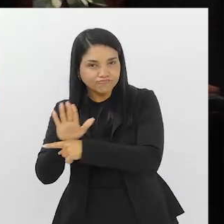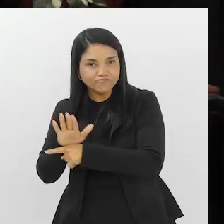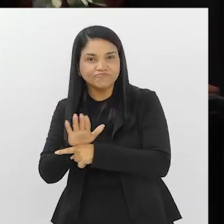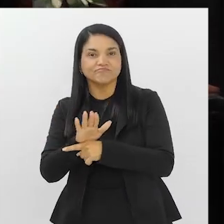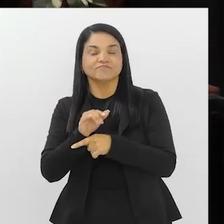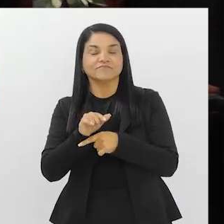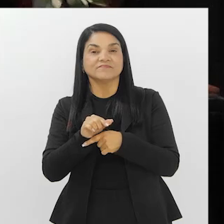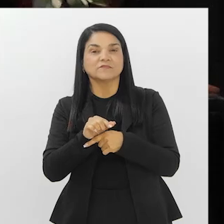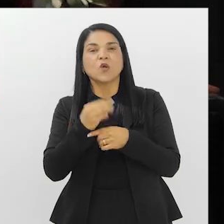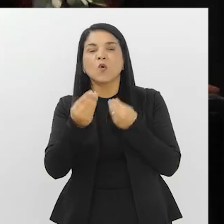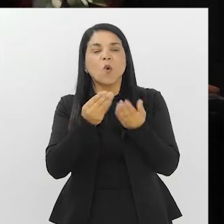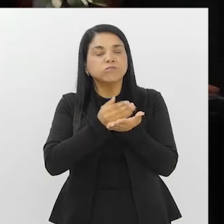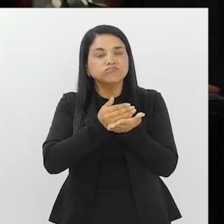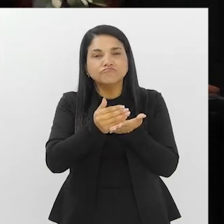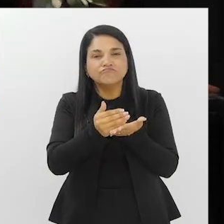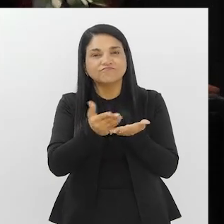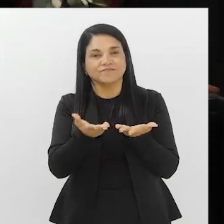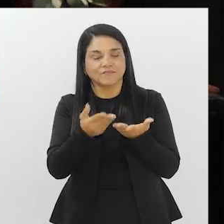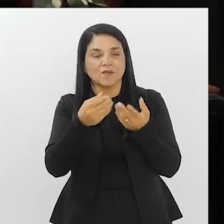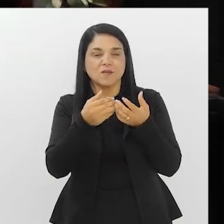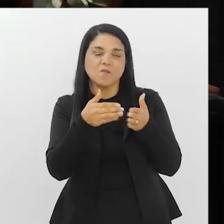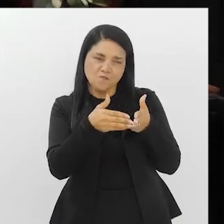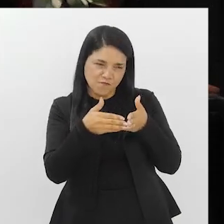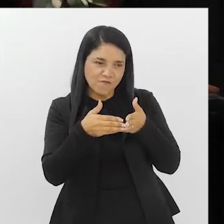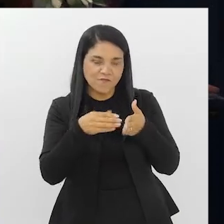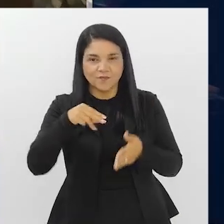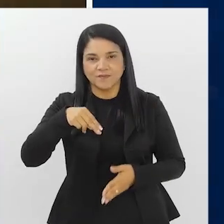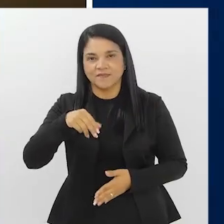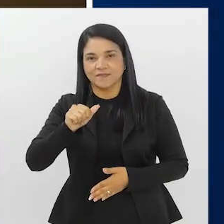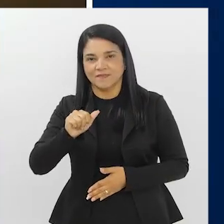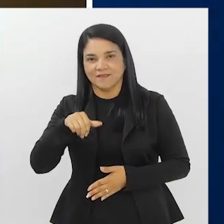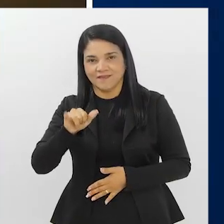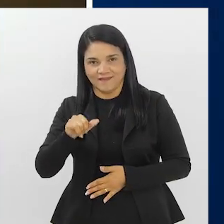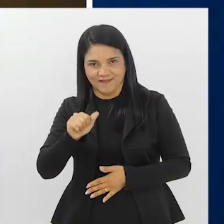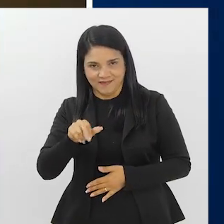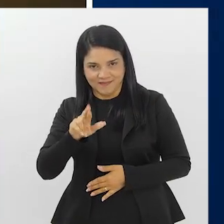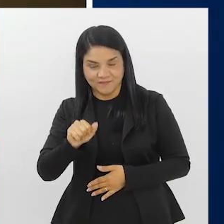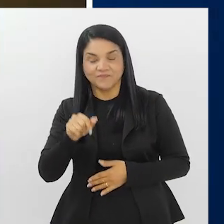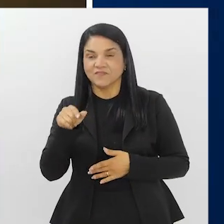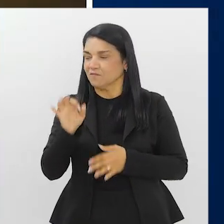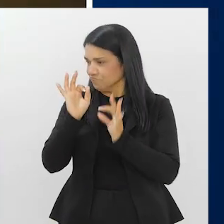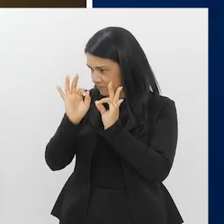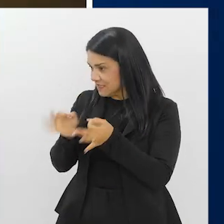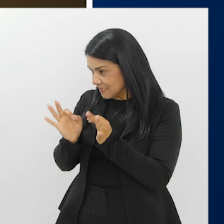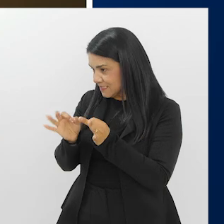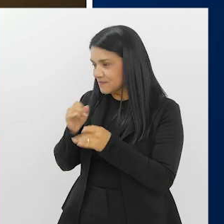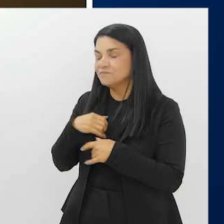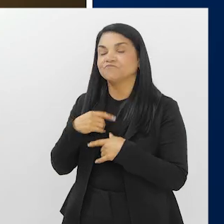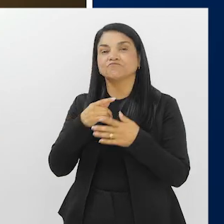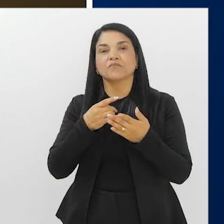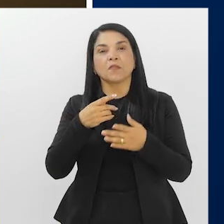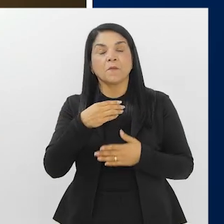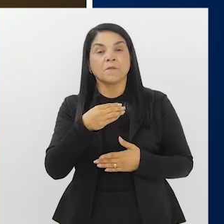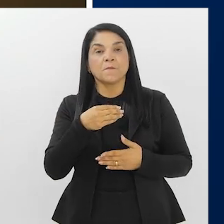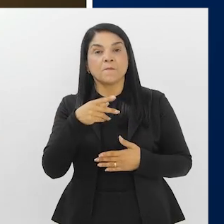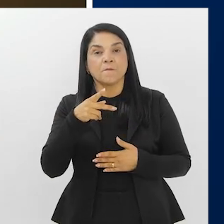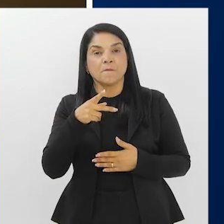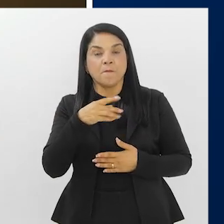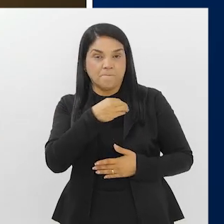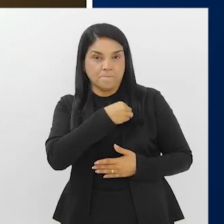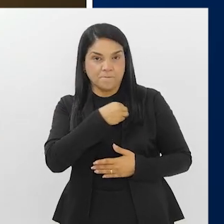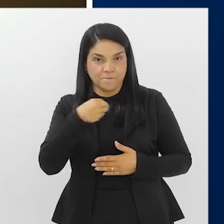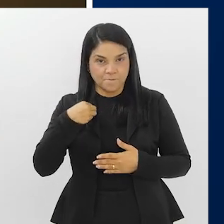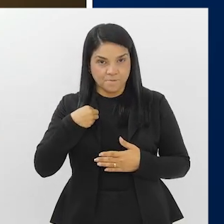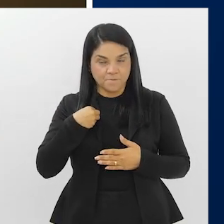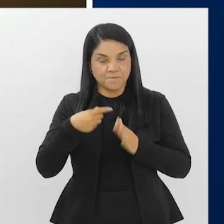que isso funciona desde o início, por favor, Nayara. Claro, com certeza. Então, desde o pré-natal, né, a gente já